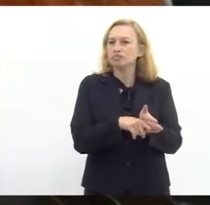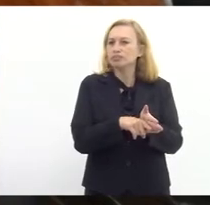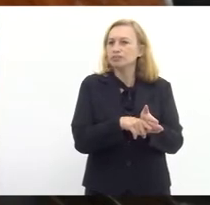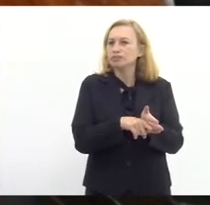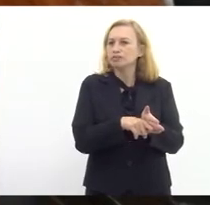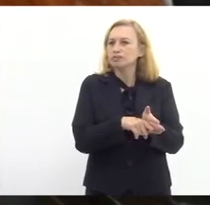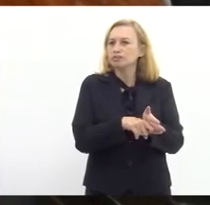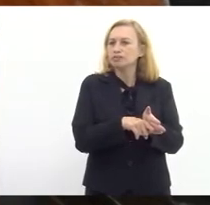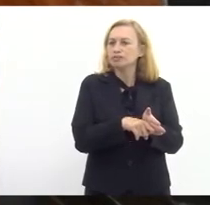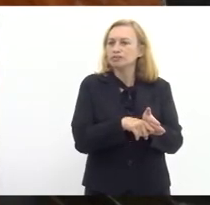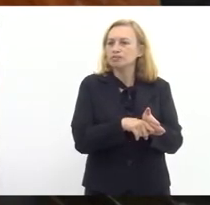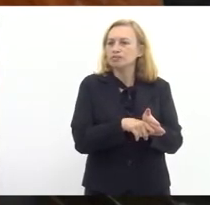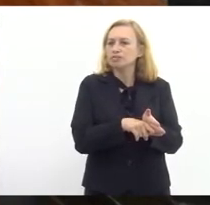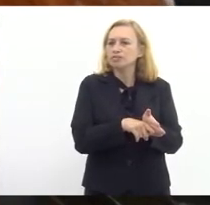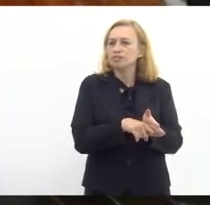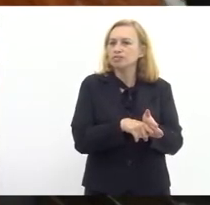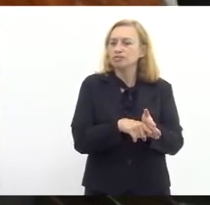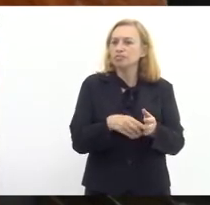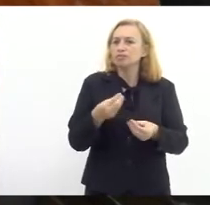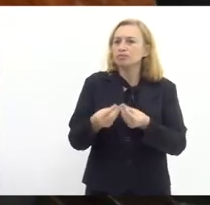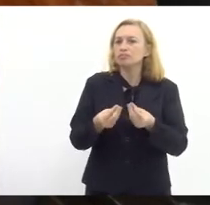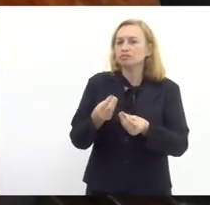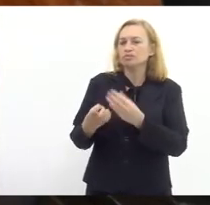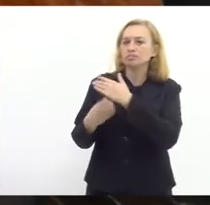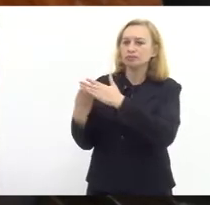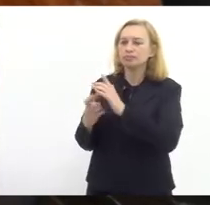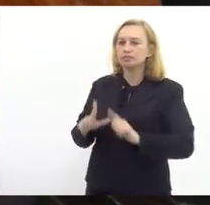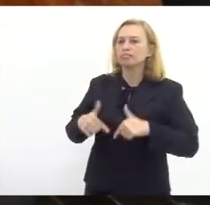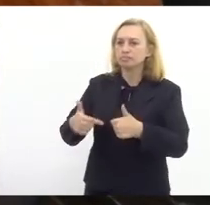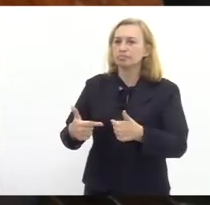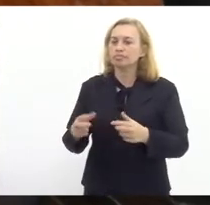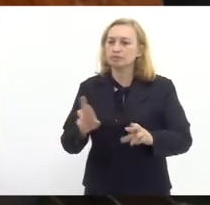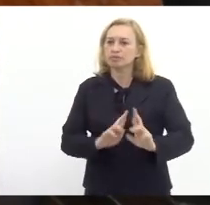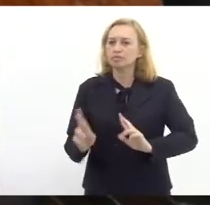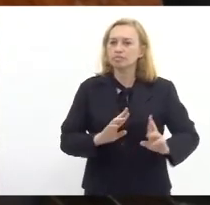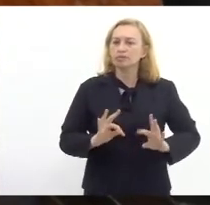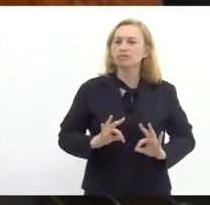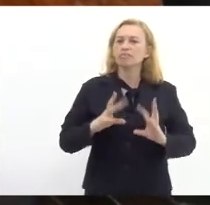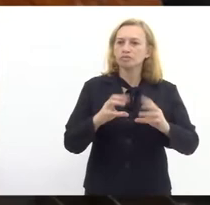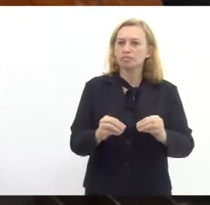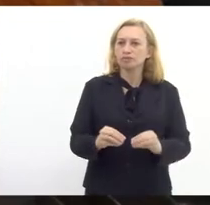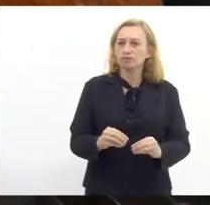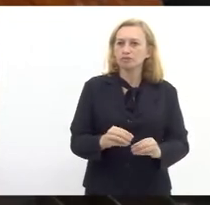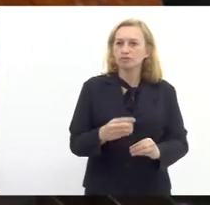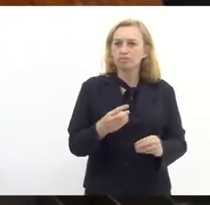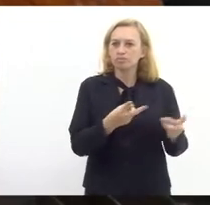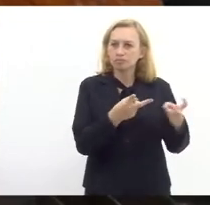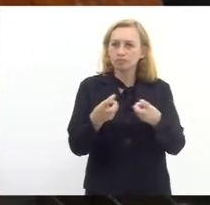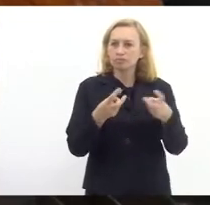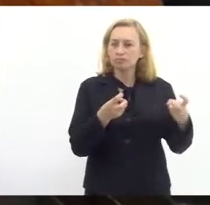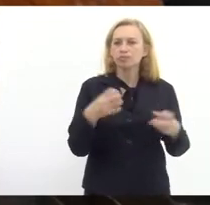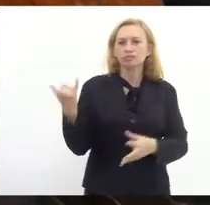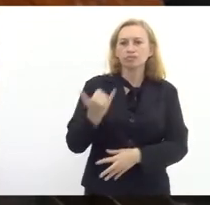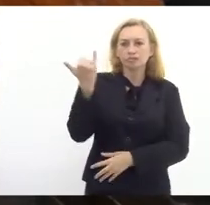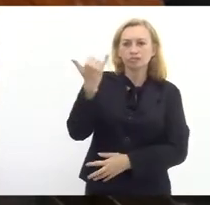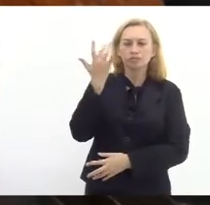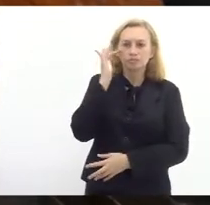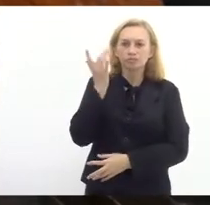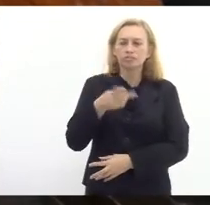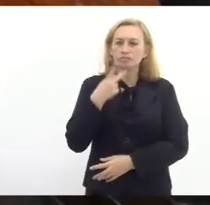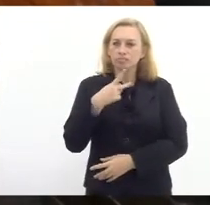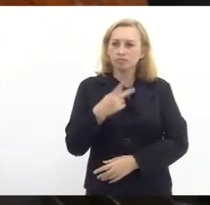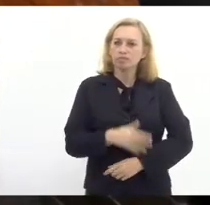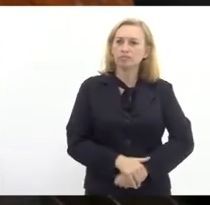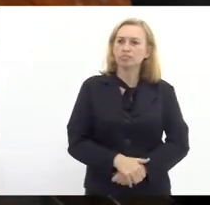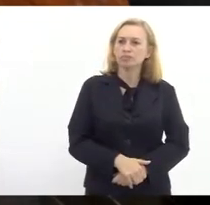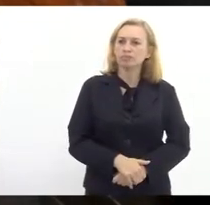o comportamento da concessionária em relação a tudo que a gente identifica. Mas, eu repito, eu acho importante dizer que